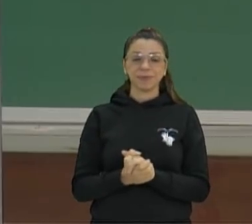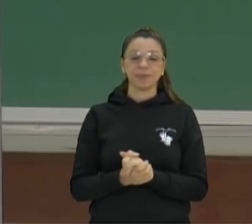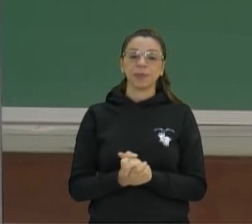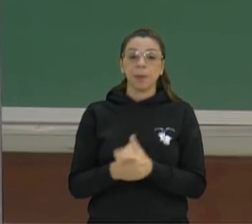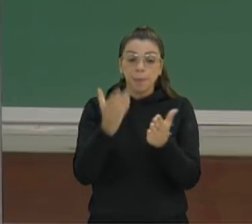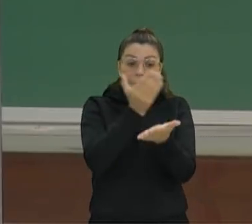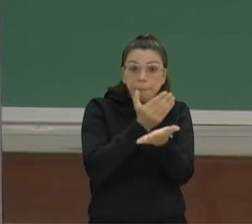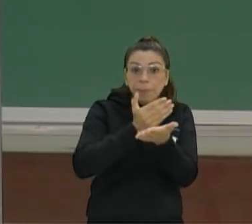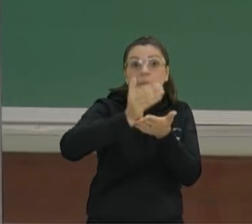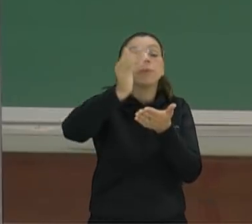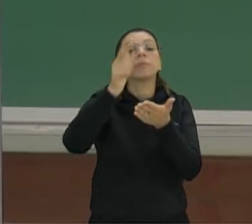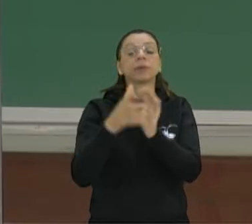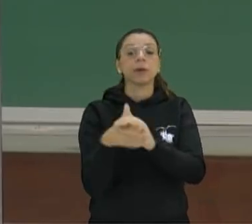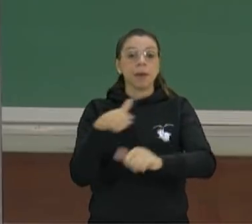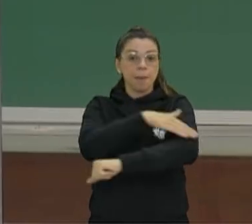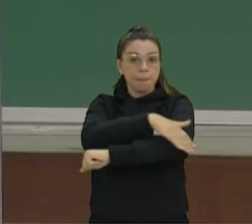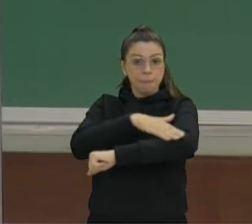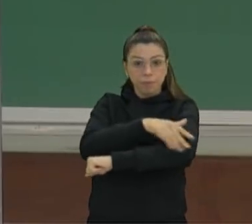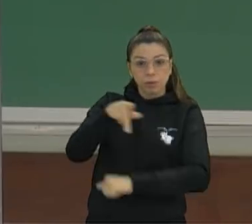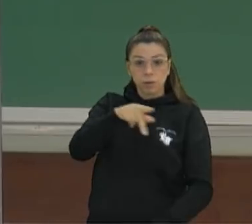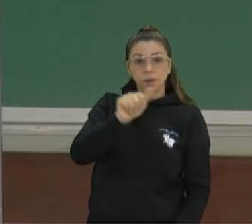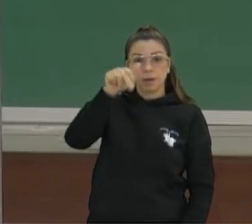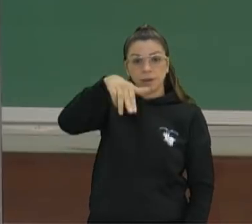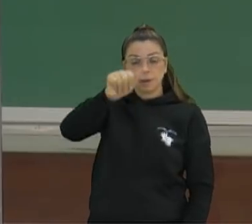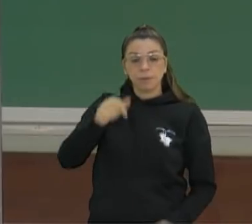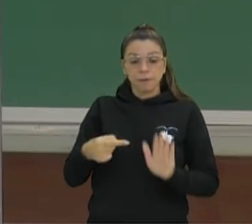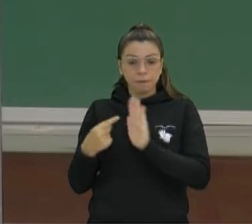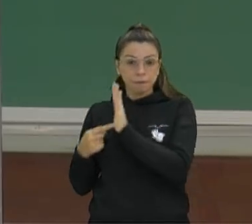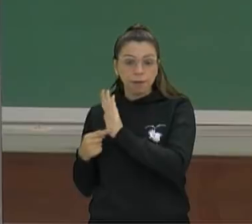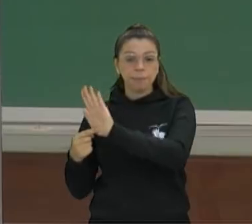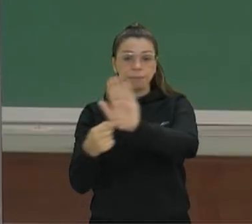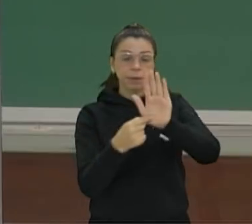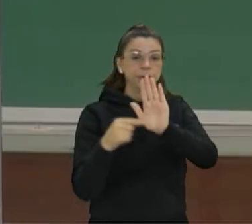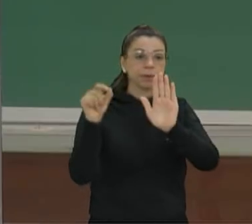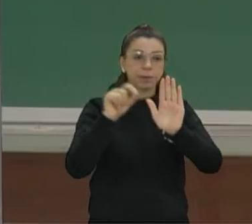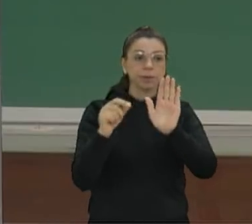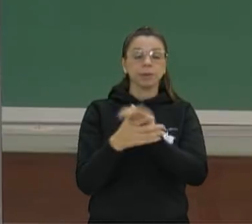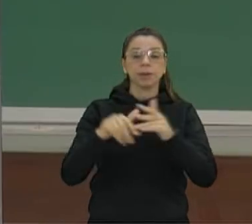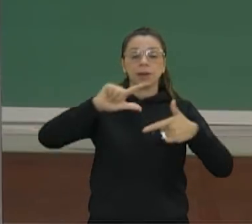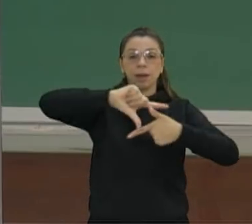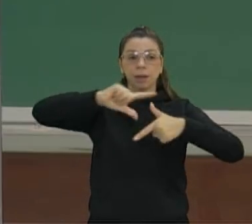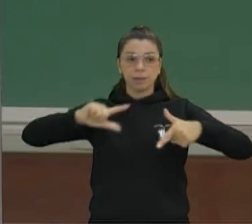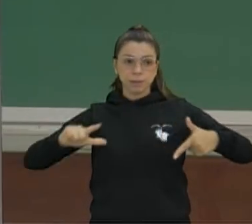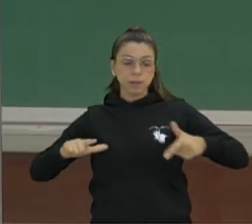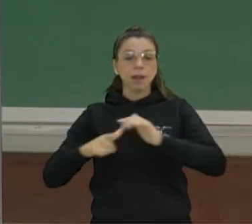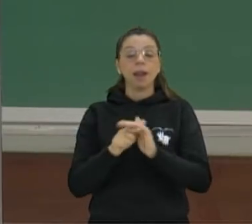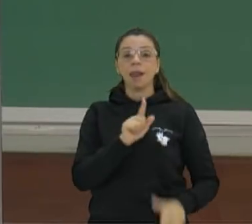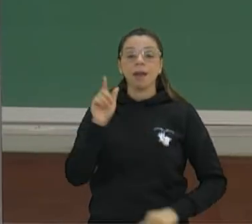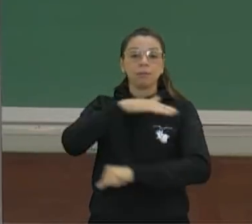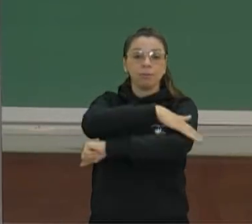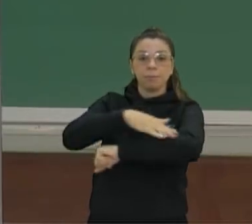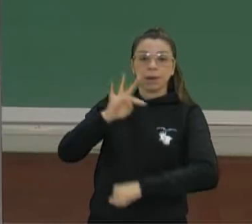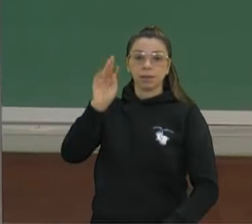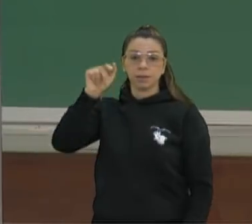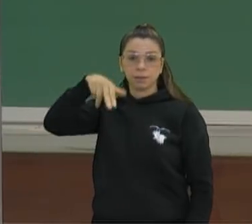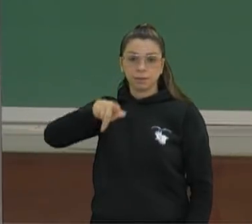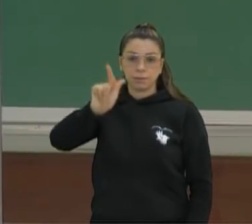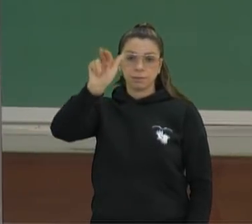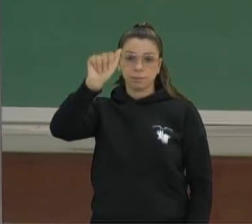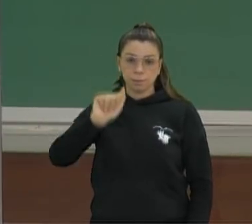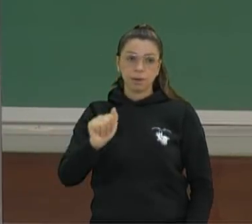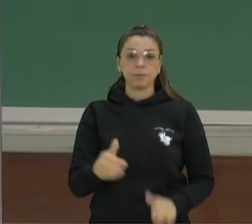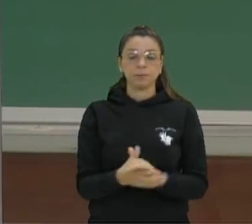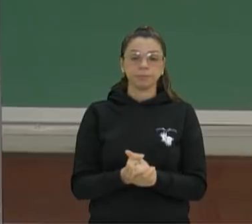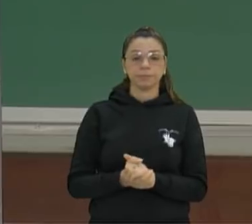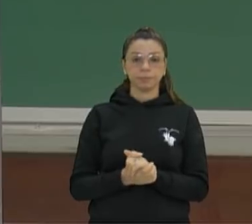para começar, a professora Arabel vai apresentar para vocês a geometria aparecendo lá no Parque Tanguá.